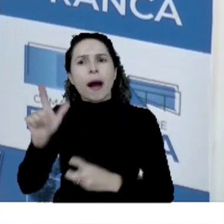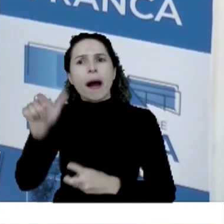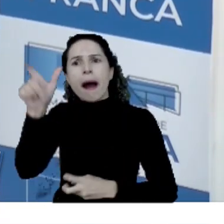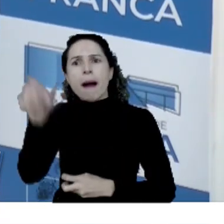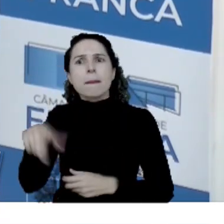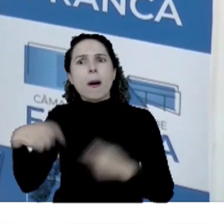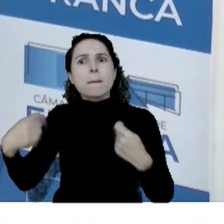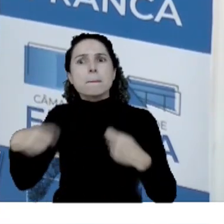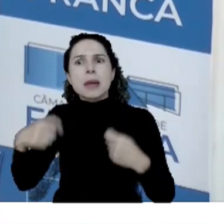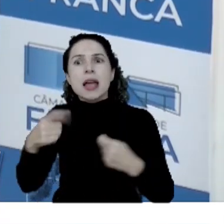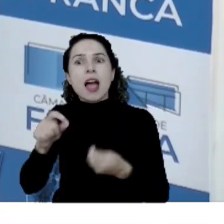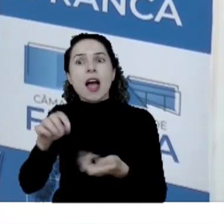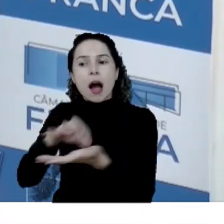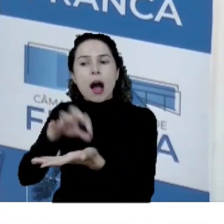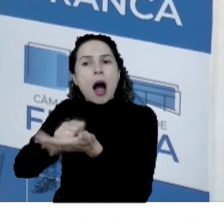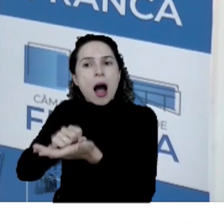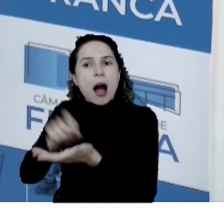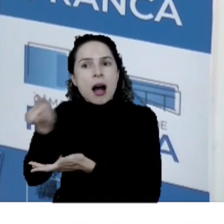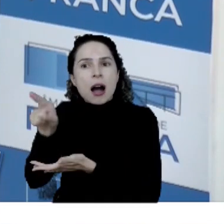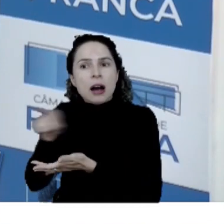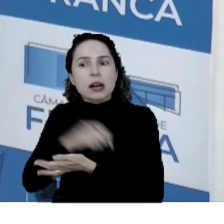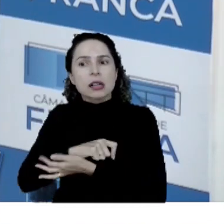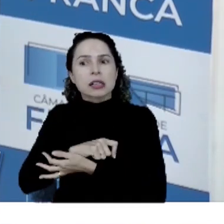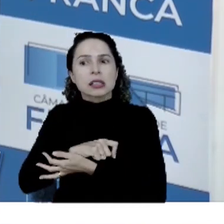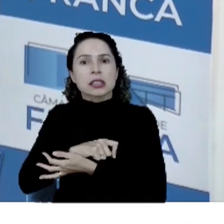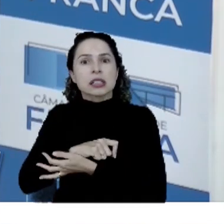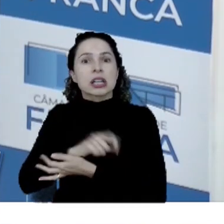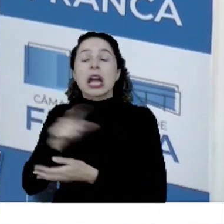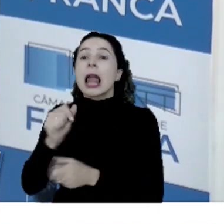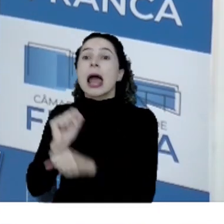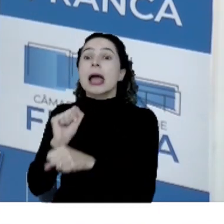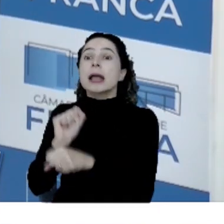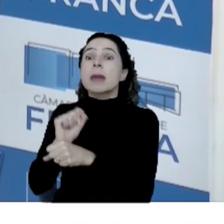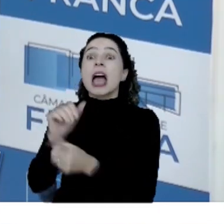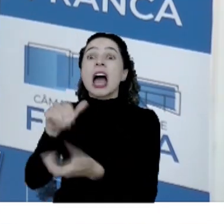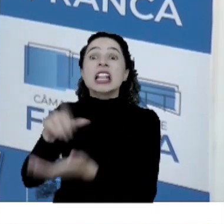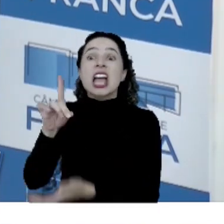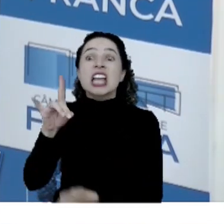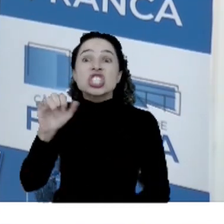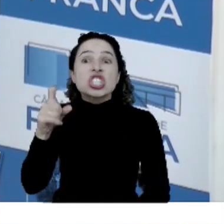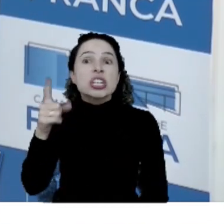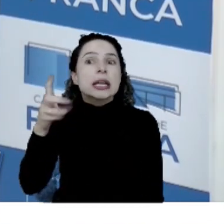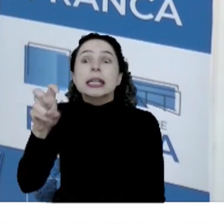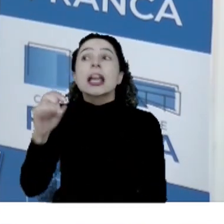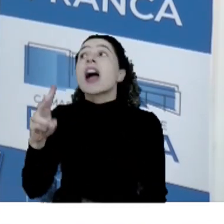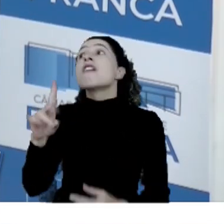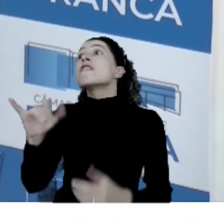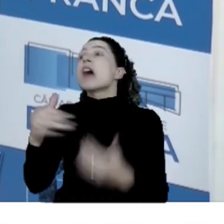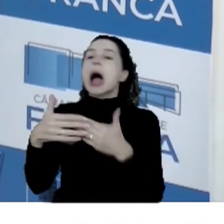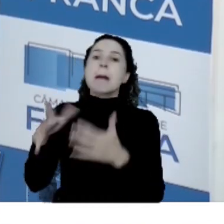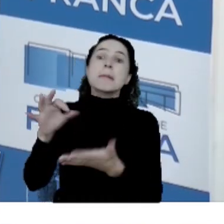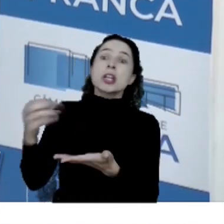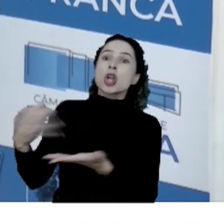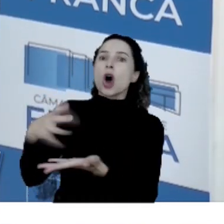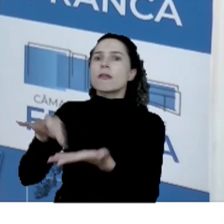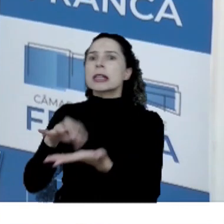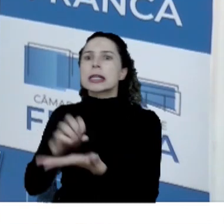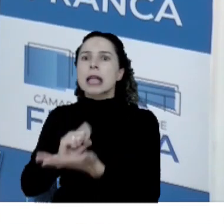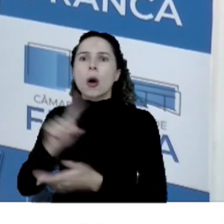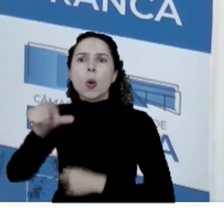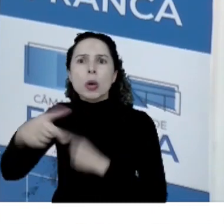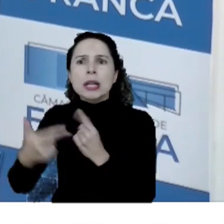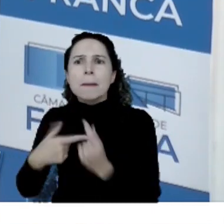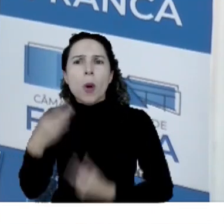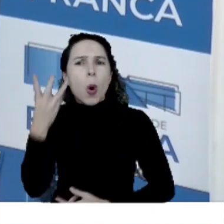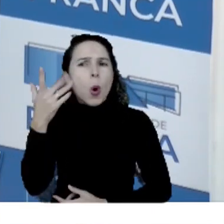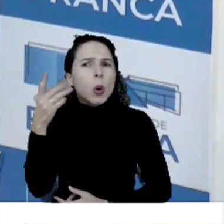fazer o cadastro único, ela esperar até dia 15 que vai abrir novas inscrições e depois 30 dias para